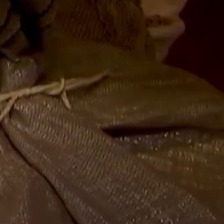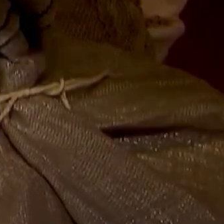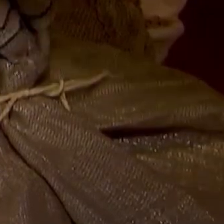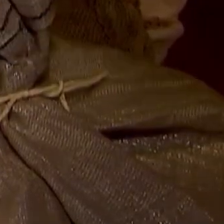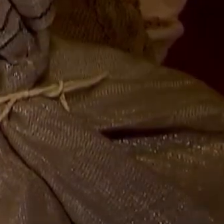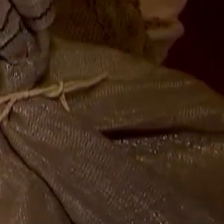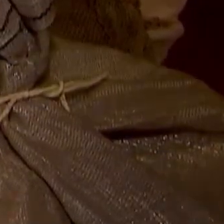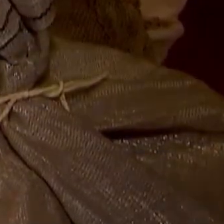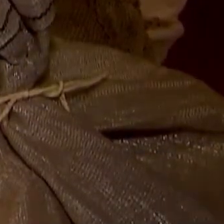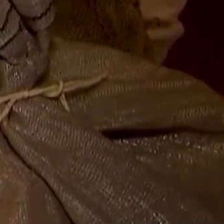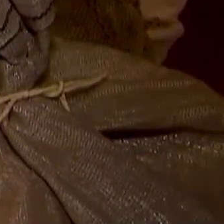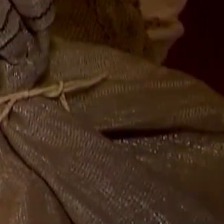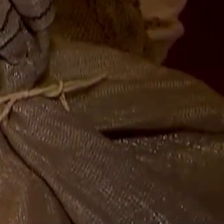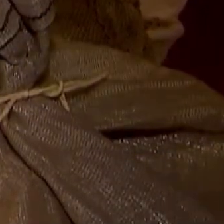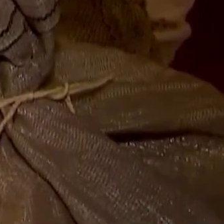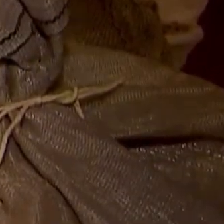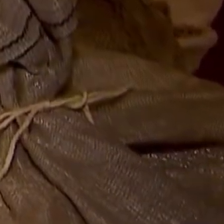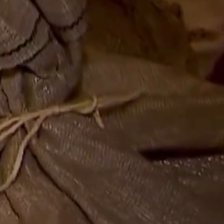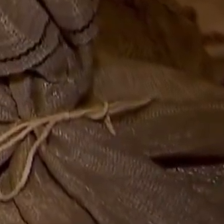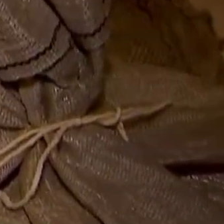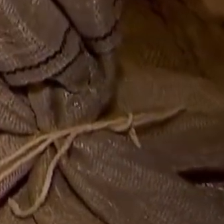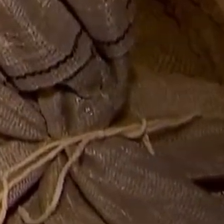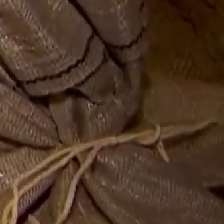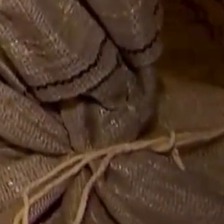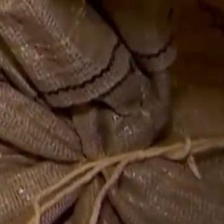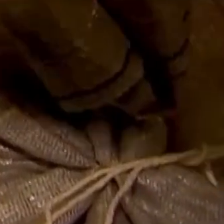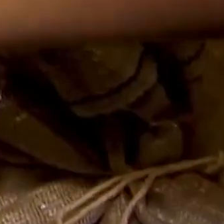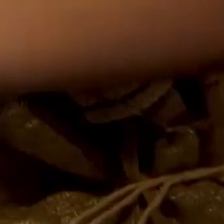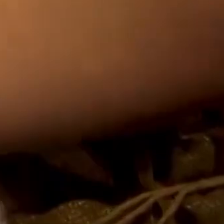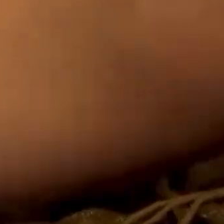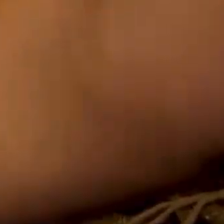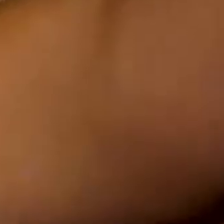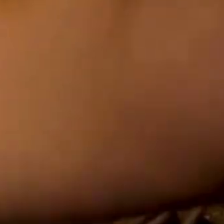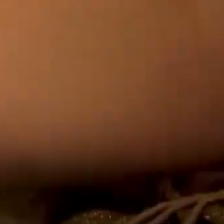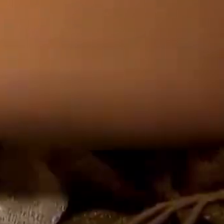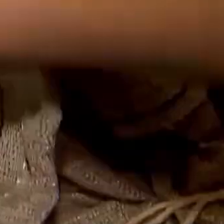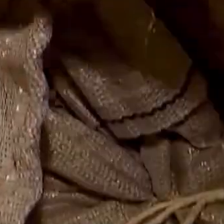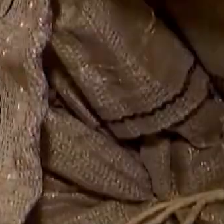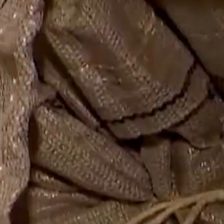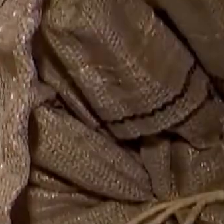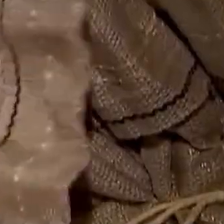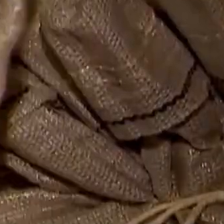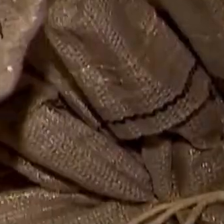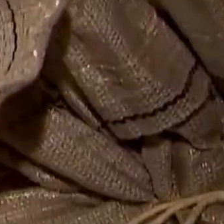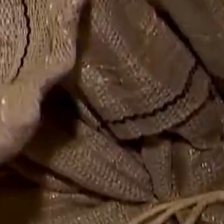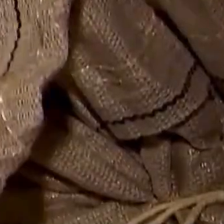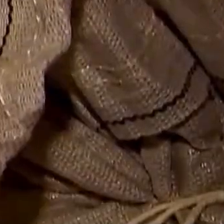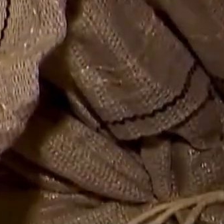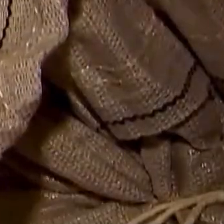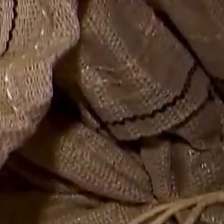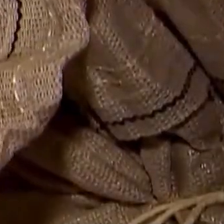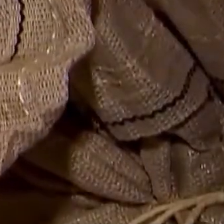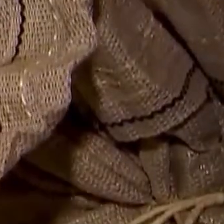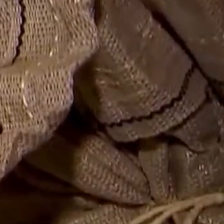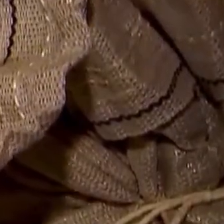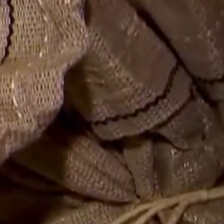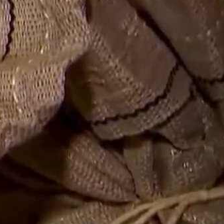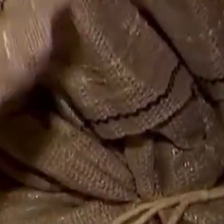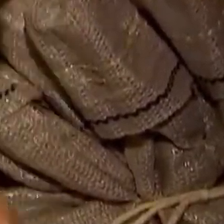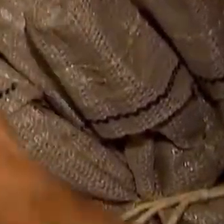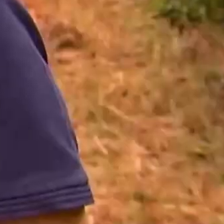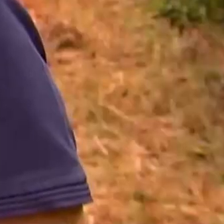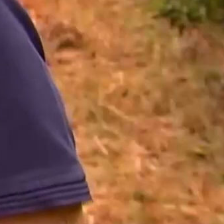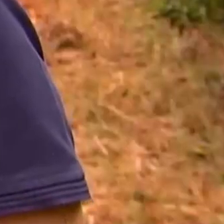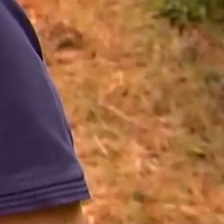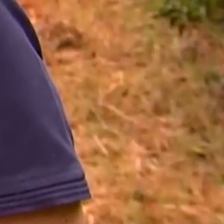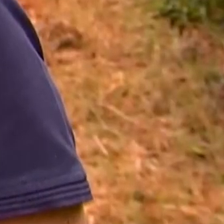a altas temperaturas e falta d'água. Então, o IAC lançou em 2016 uma cultivar chamada IAC 14ISH3,